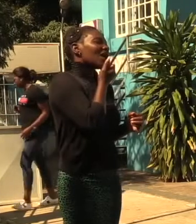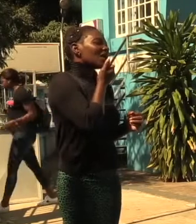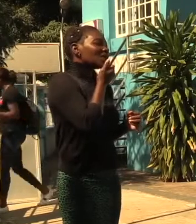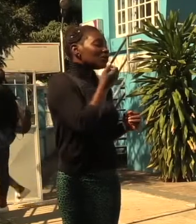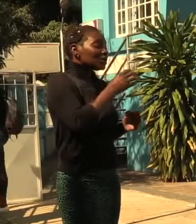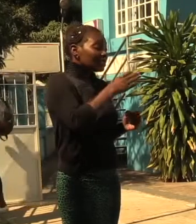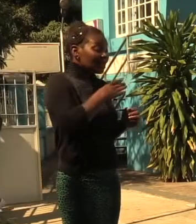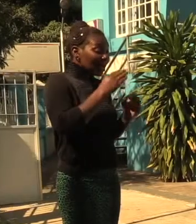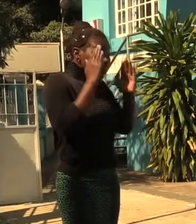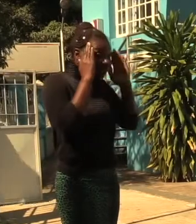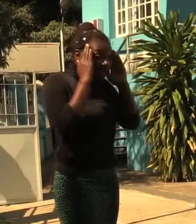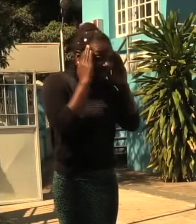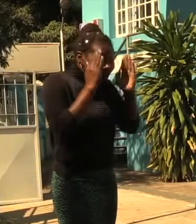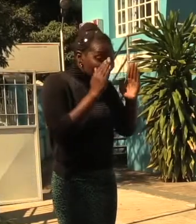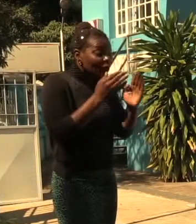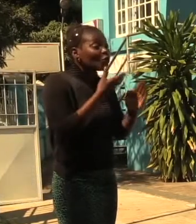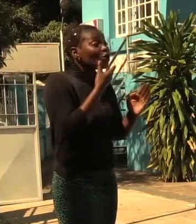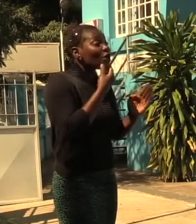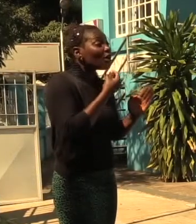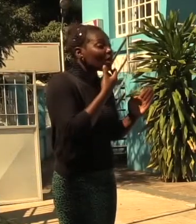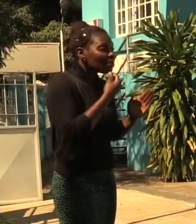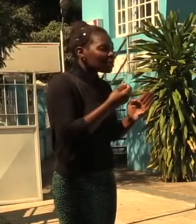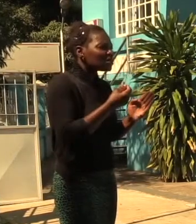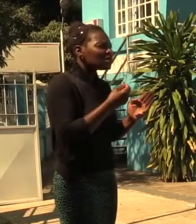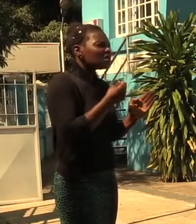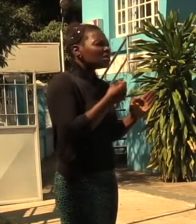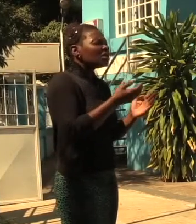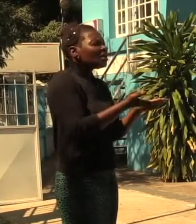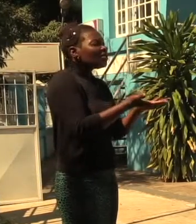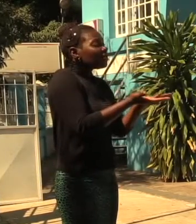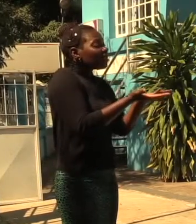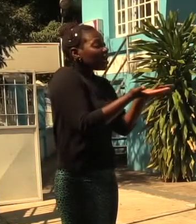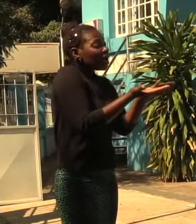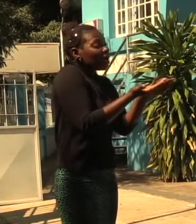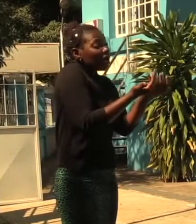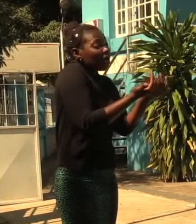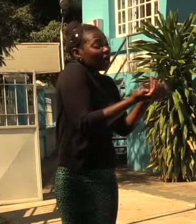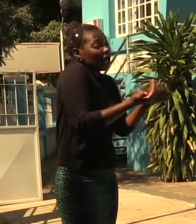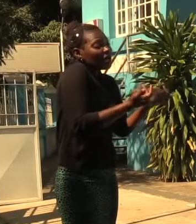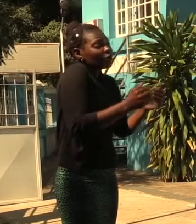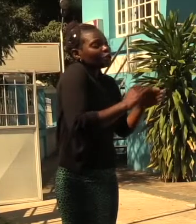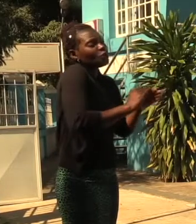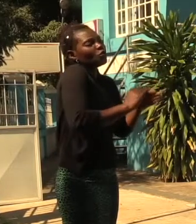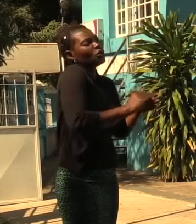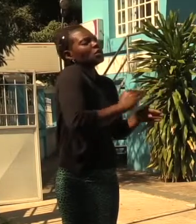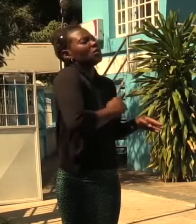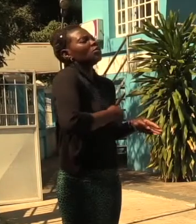uma Coca-Cola, por exemplo, ou um dinheiro para comprar uma blusa.